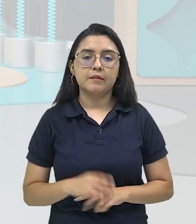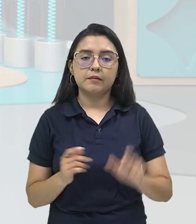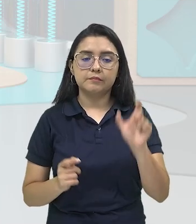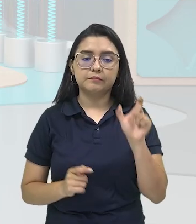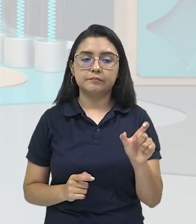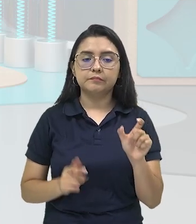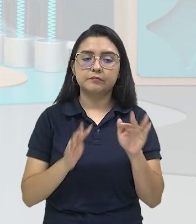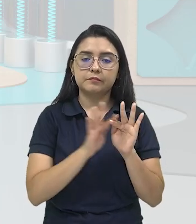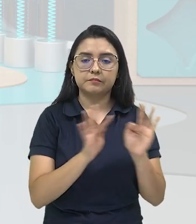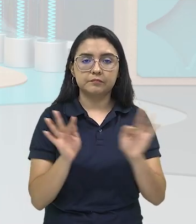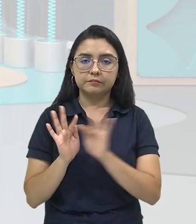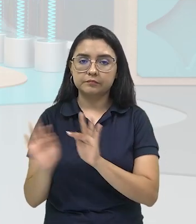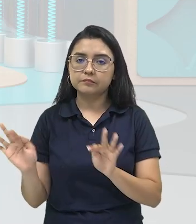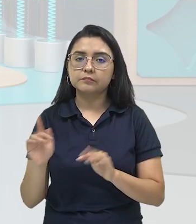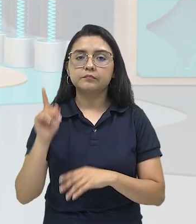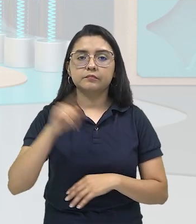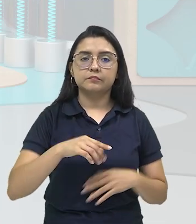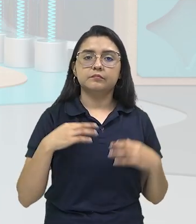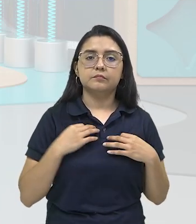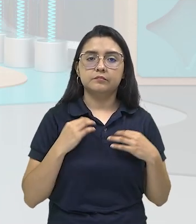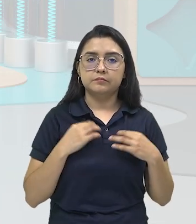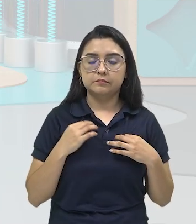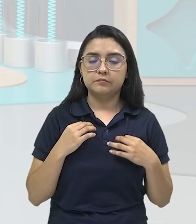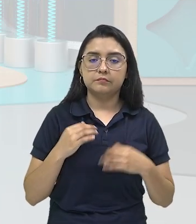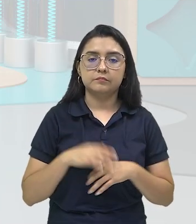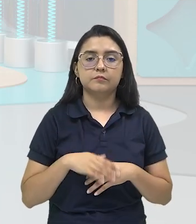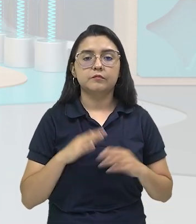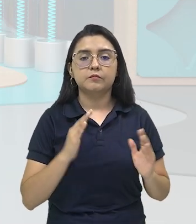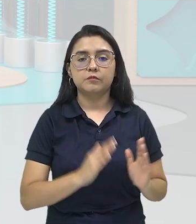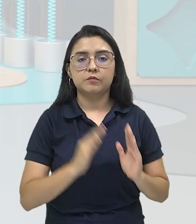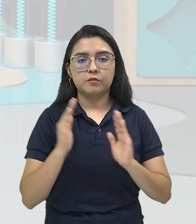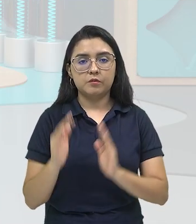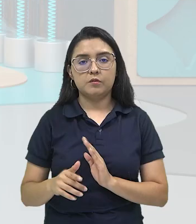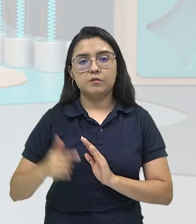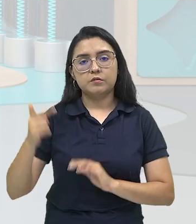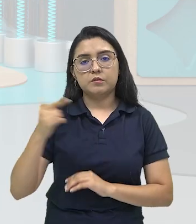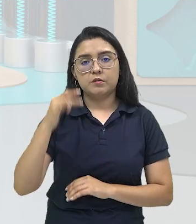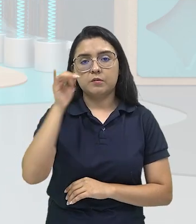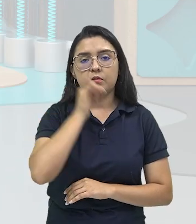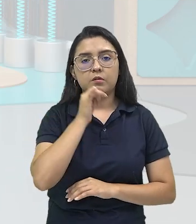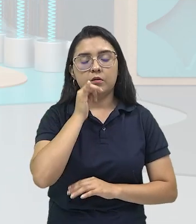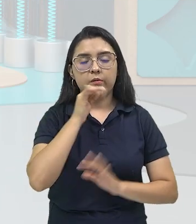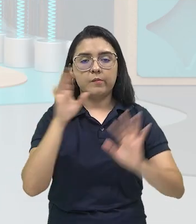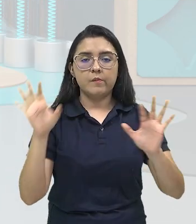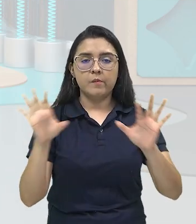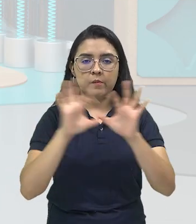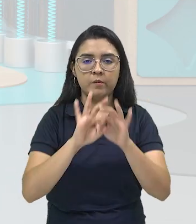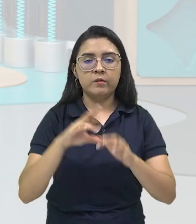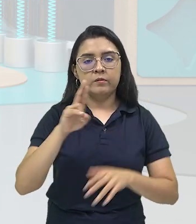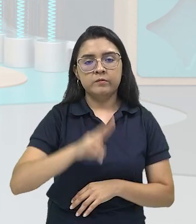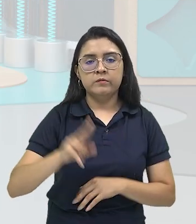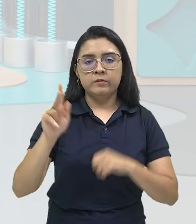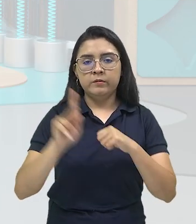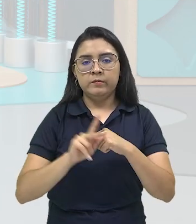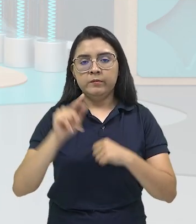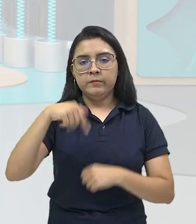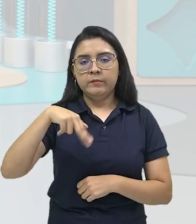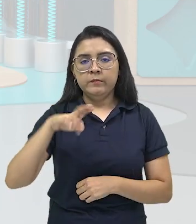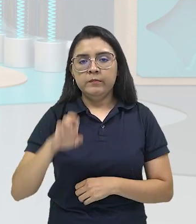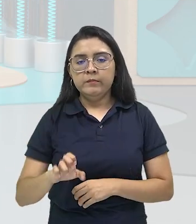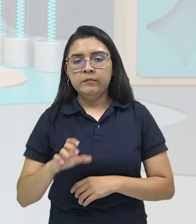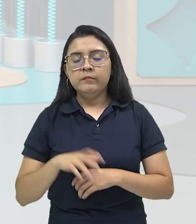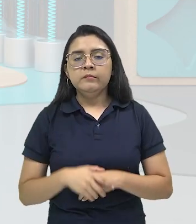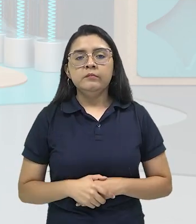outra era a blusa. Quando a gente passou para o segundo exemplo, unindo e colocando o nosso pronome, uma das